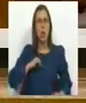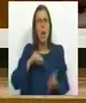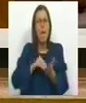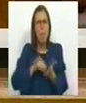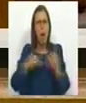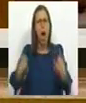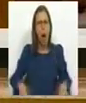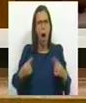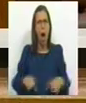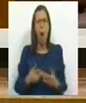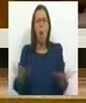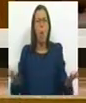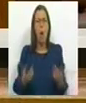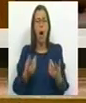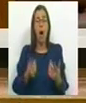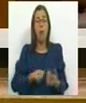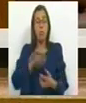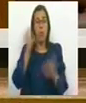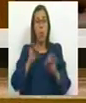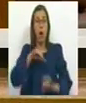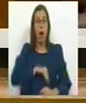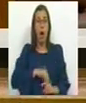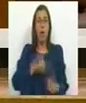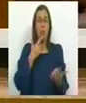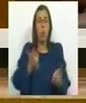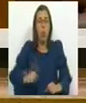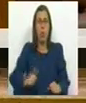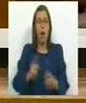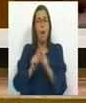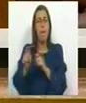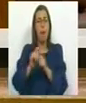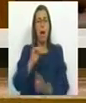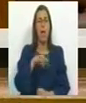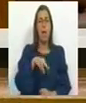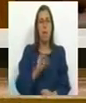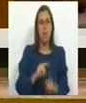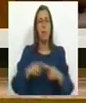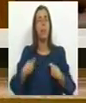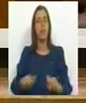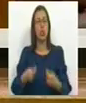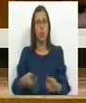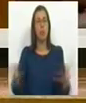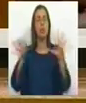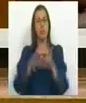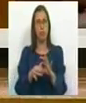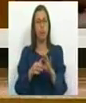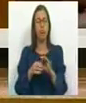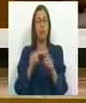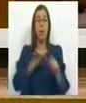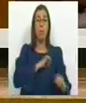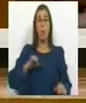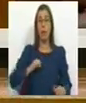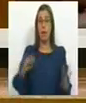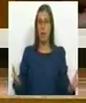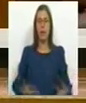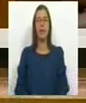senhorios pobres que não têm, muitas vezes, rendimento suficiente para pagar o IMI e as despesas relacionadas com a